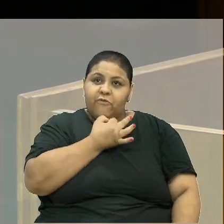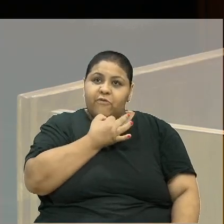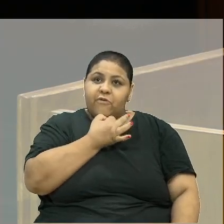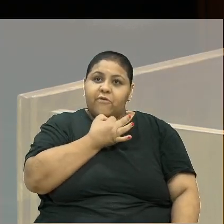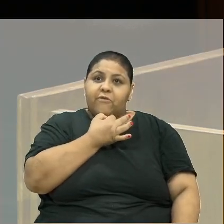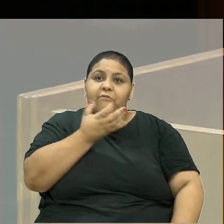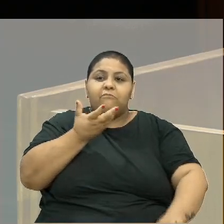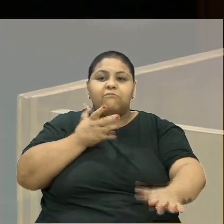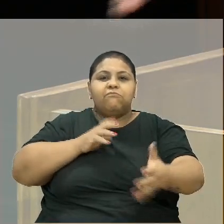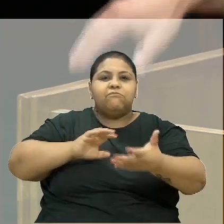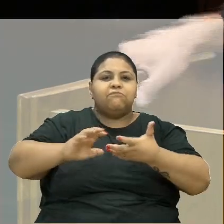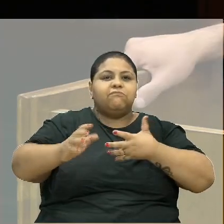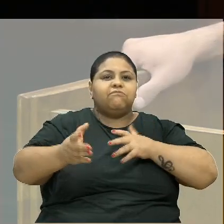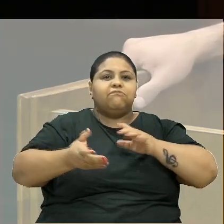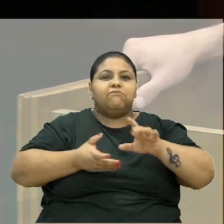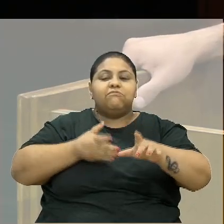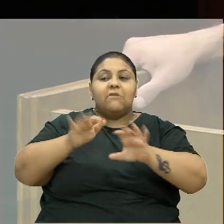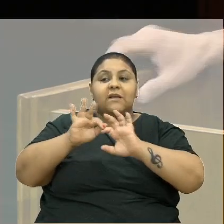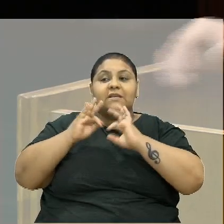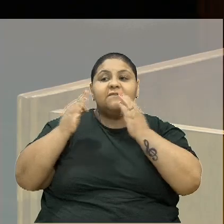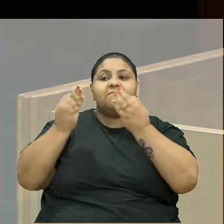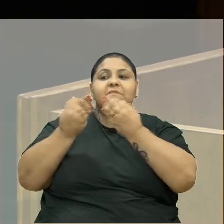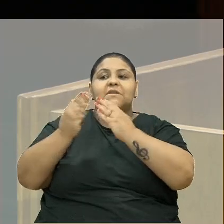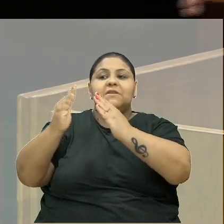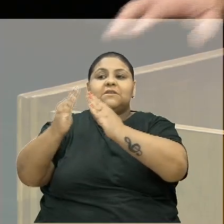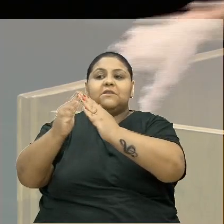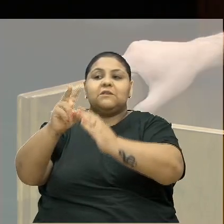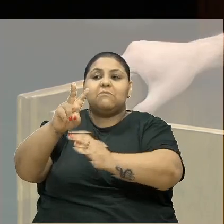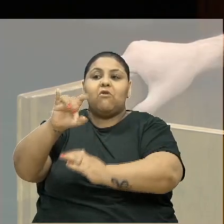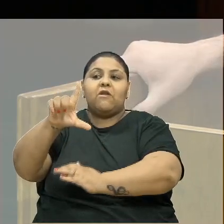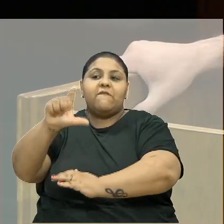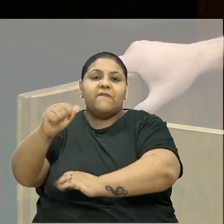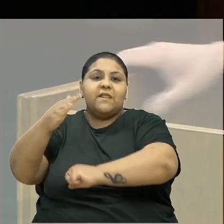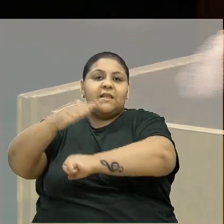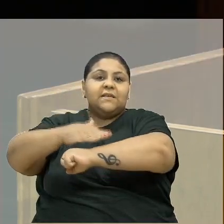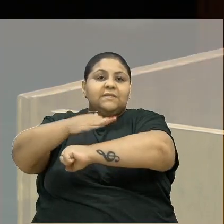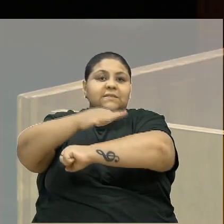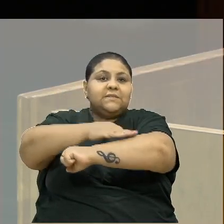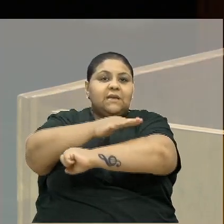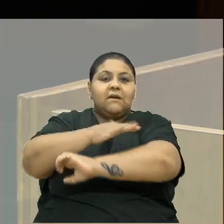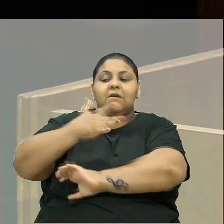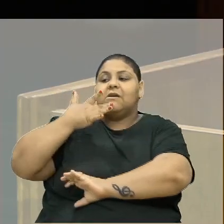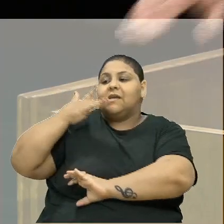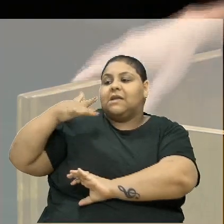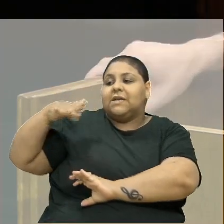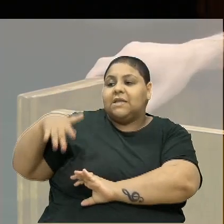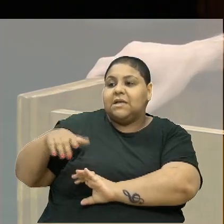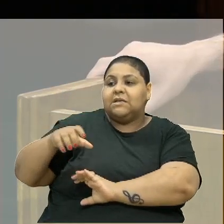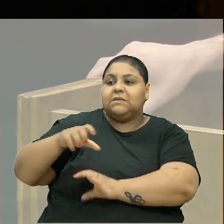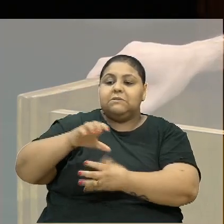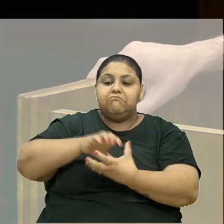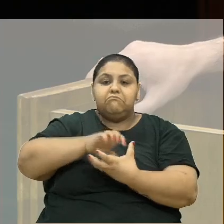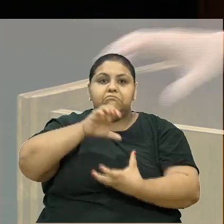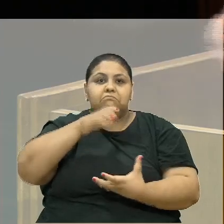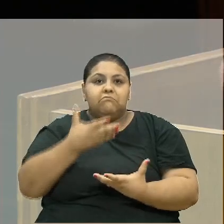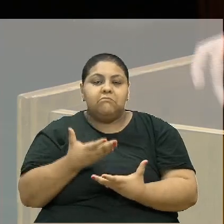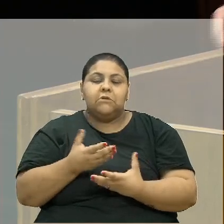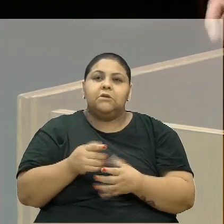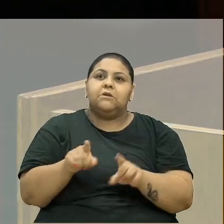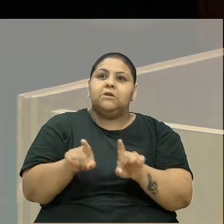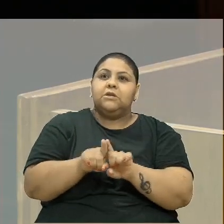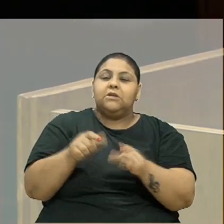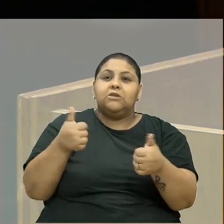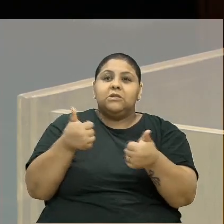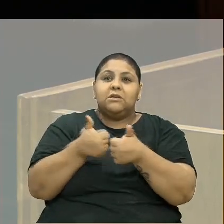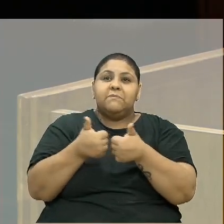coloque no lugar daquelas famílias que residem lá. Crianças, pessoas idosas, inclusive junto